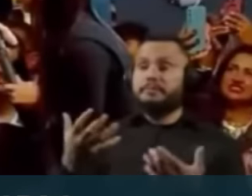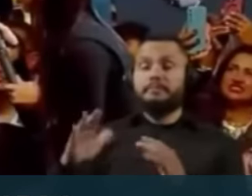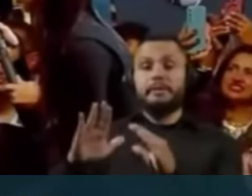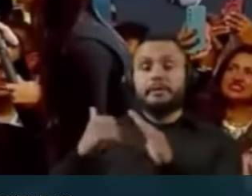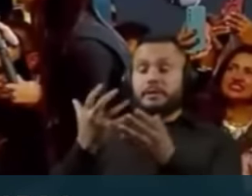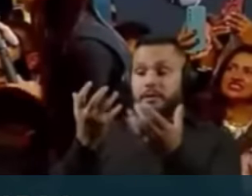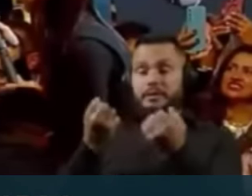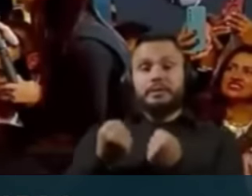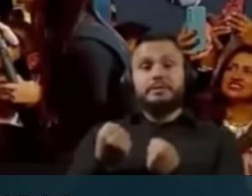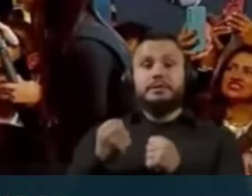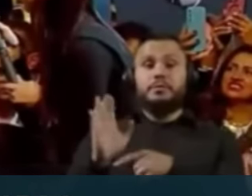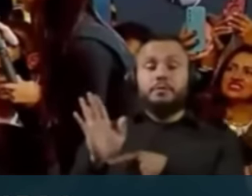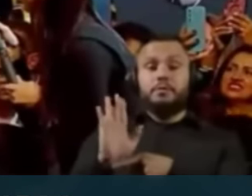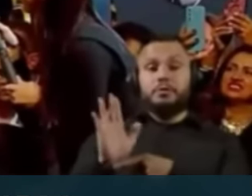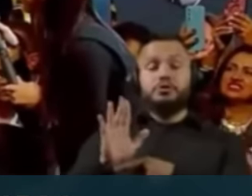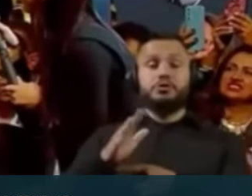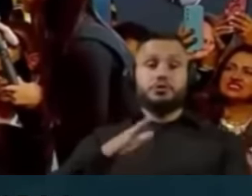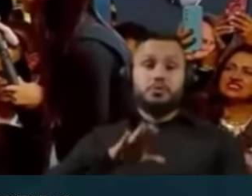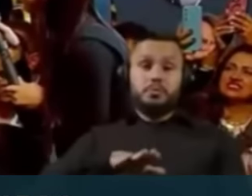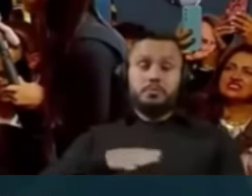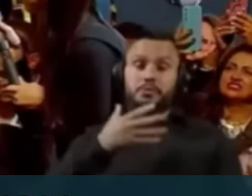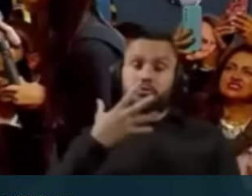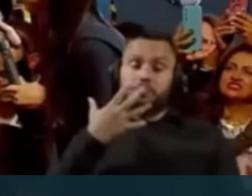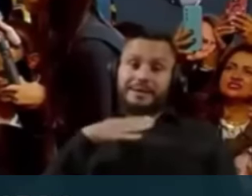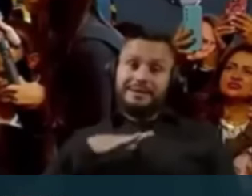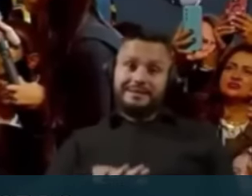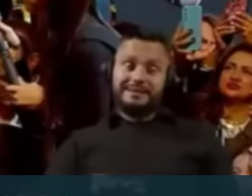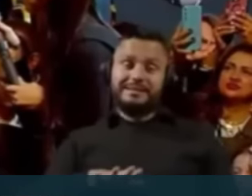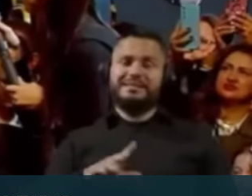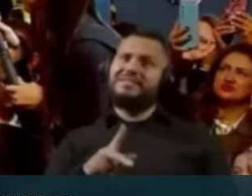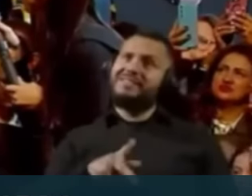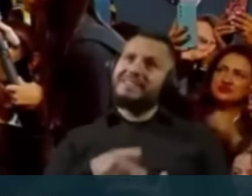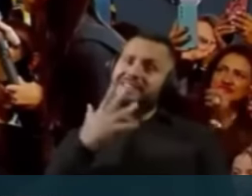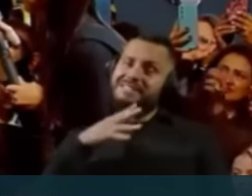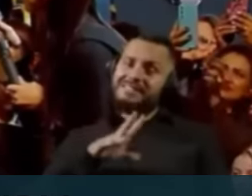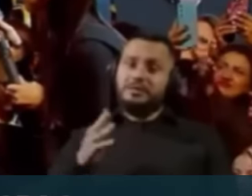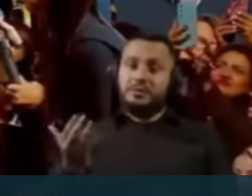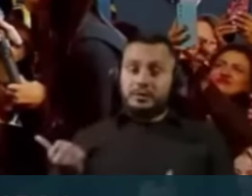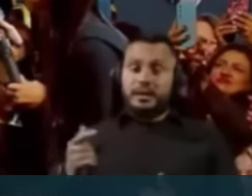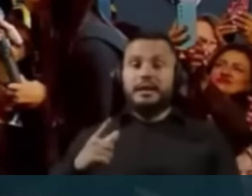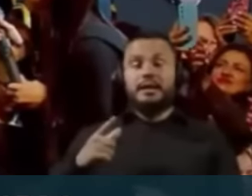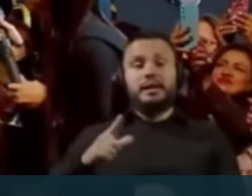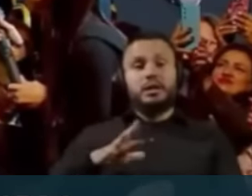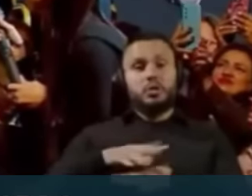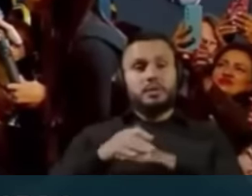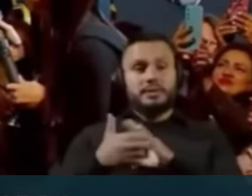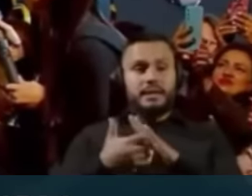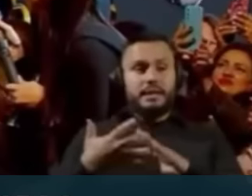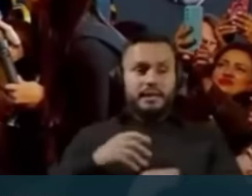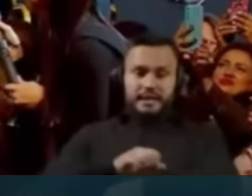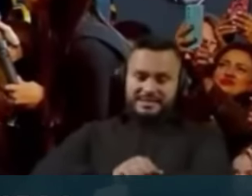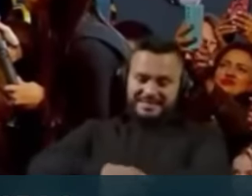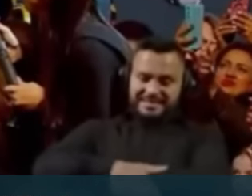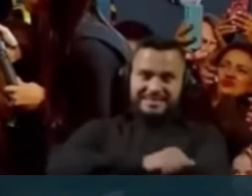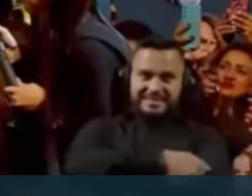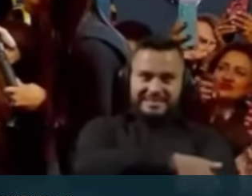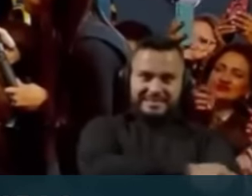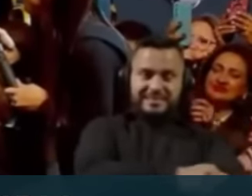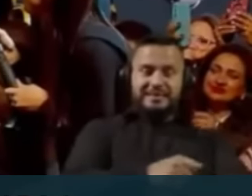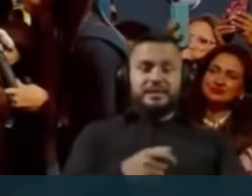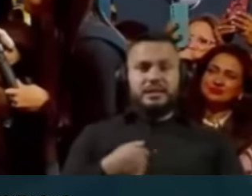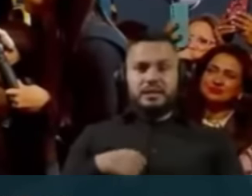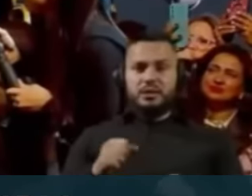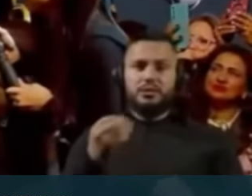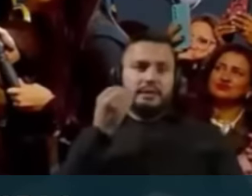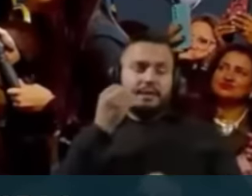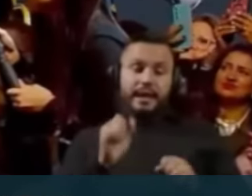epidermólise bulhosa. Na verdade não era uma criança, já era um jovem. E quando eu vejo aquele vídeo, eu não tive coragem de abrir. Alguém